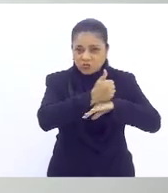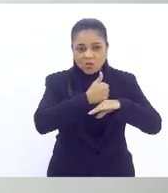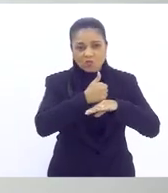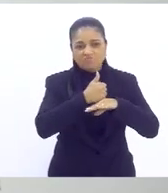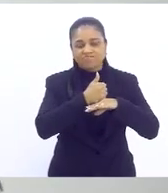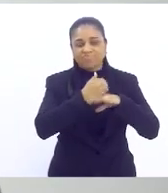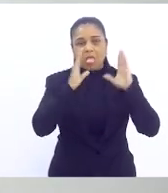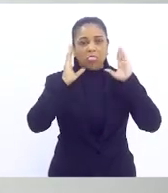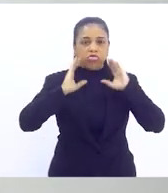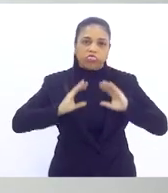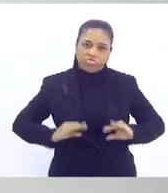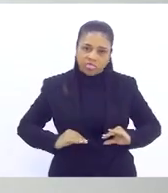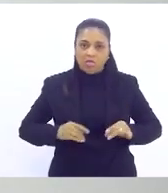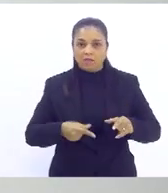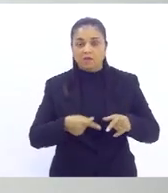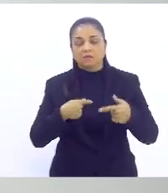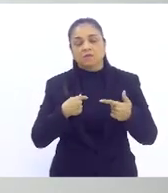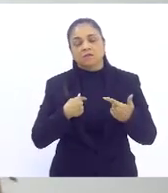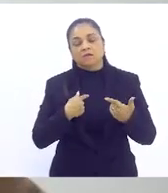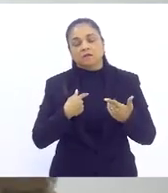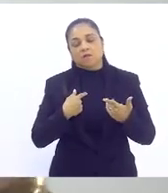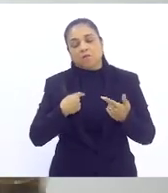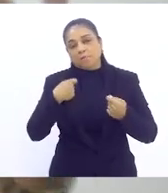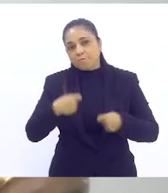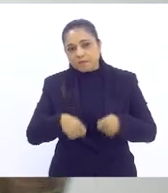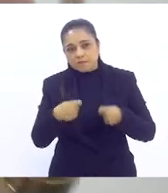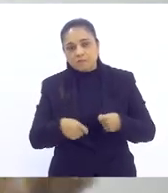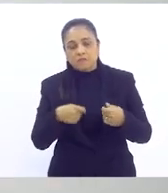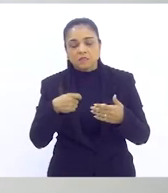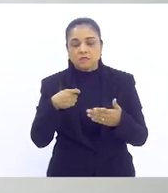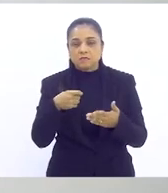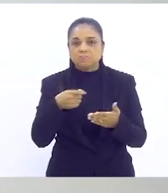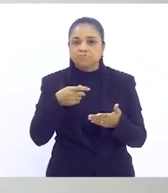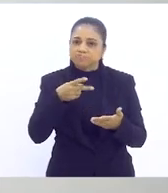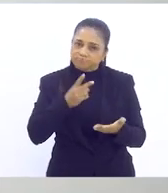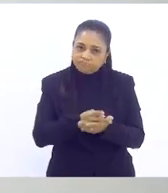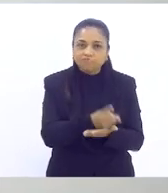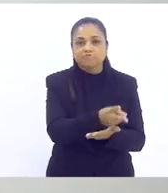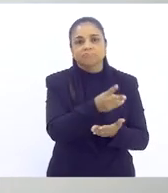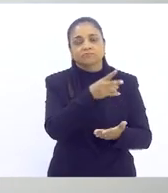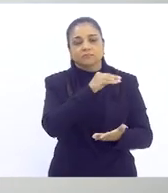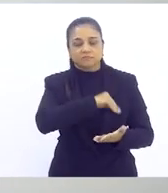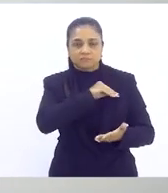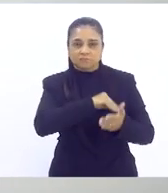tecnológicas demandam né Essa constante atualização